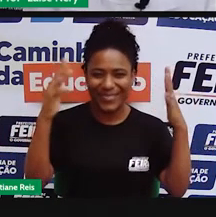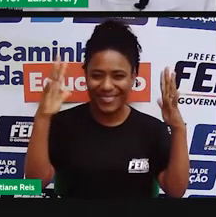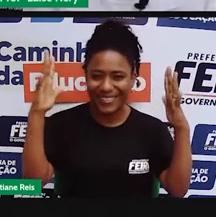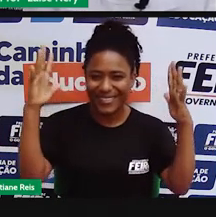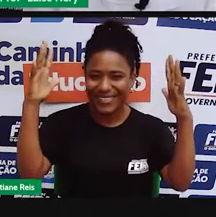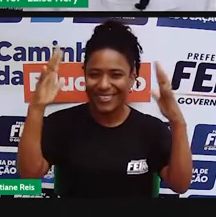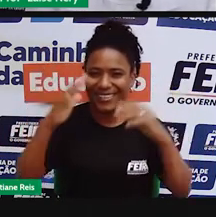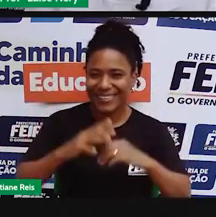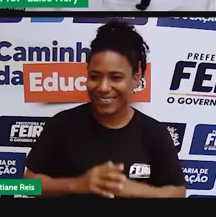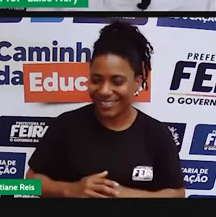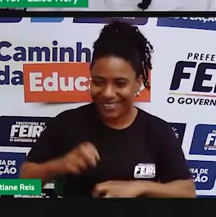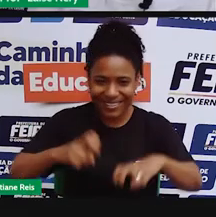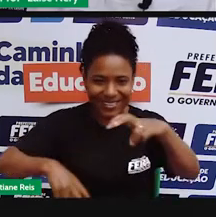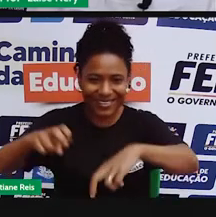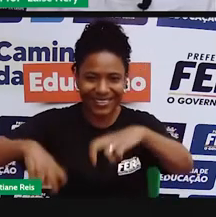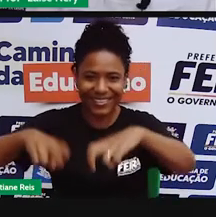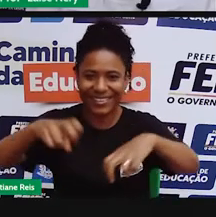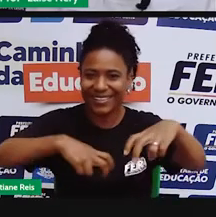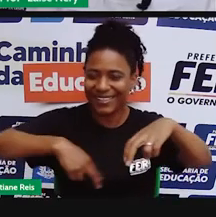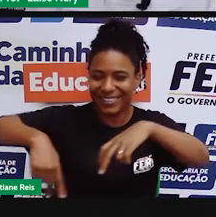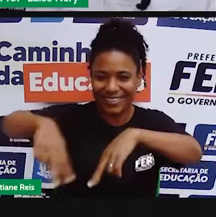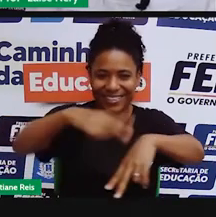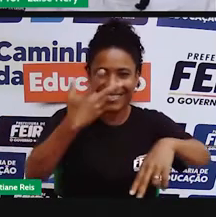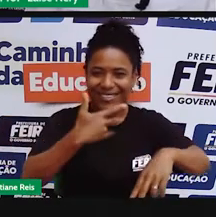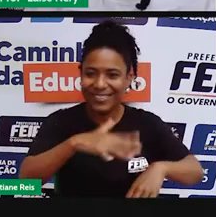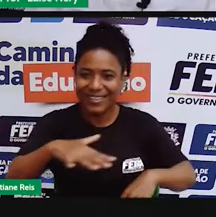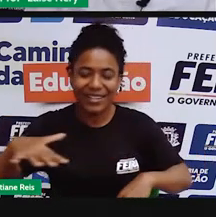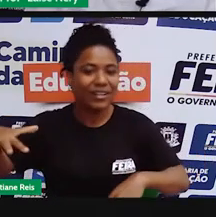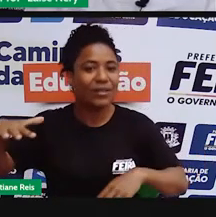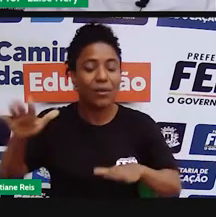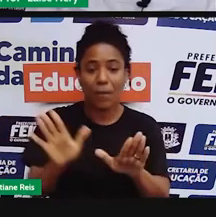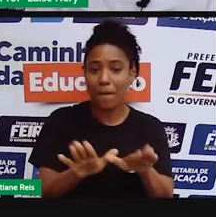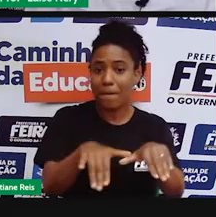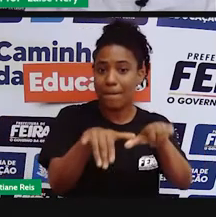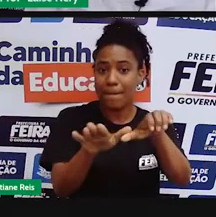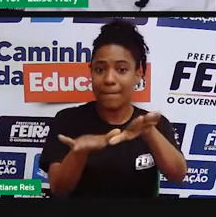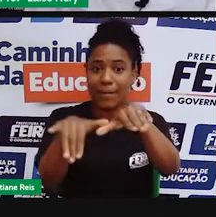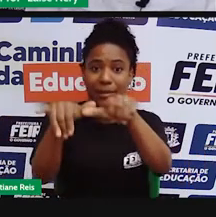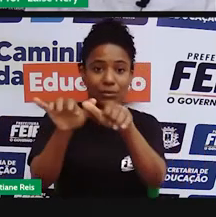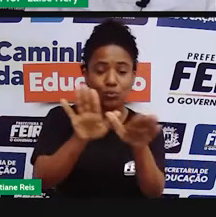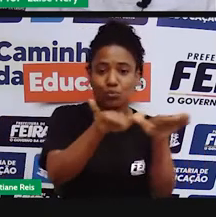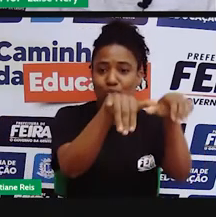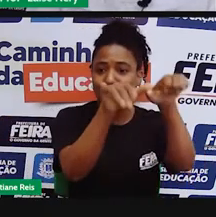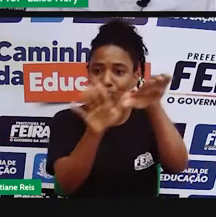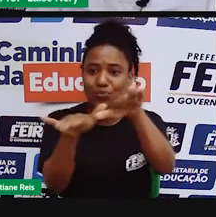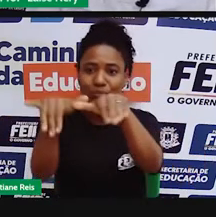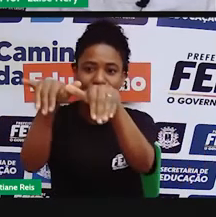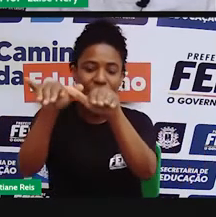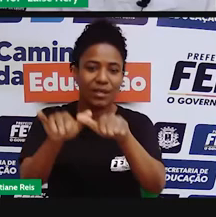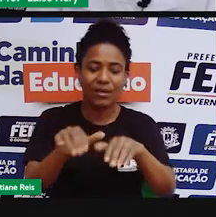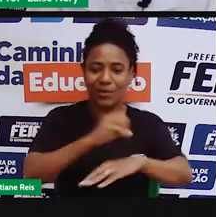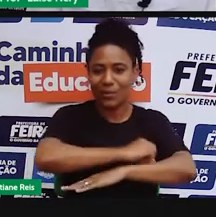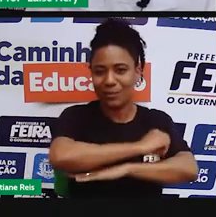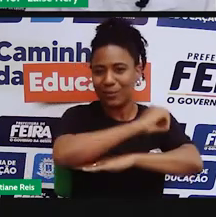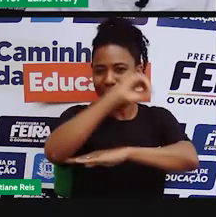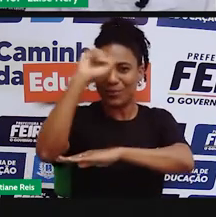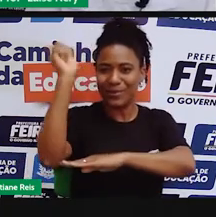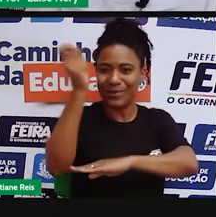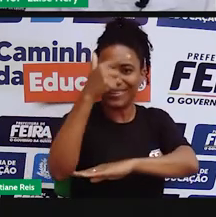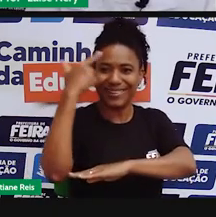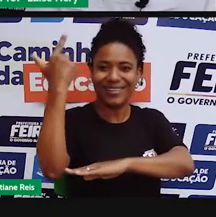Crianças correndo, pássaros voando, o dia esquentando, a brisa